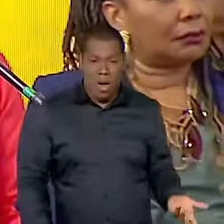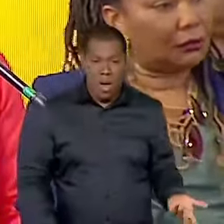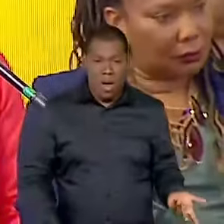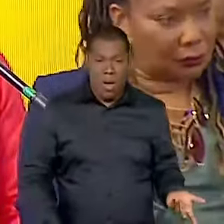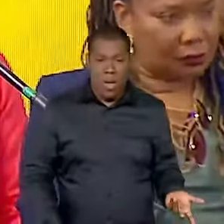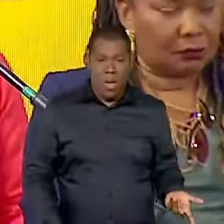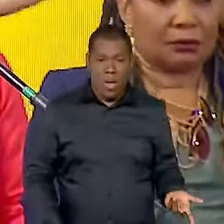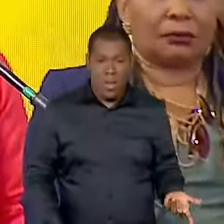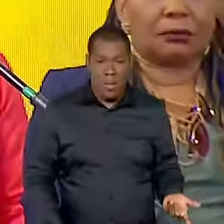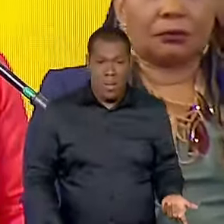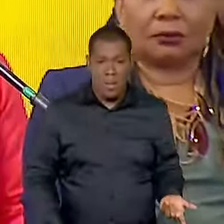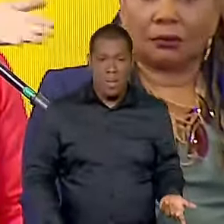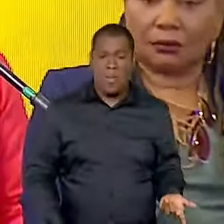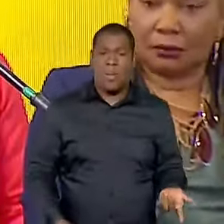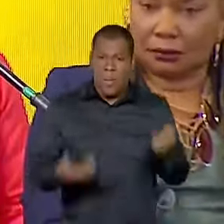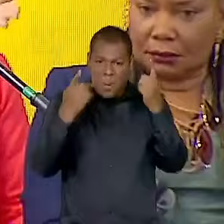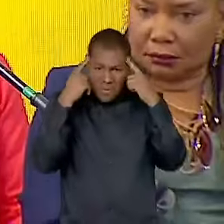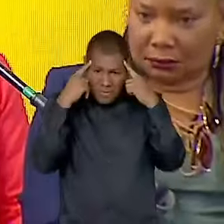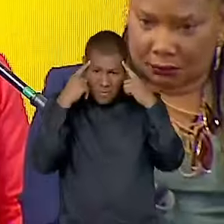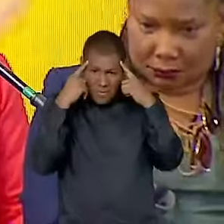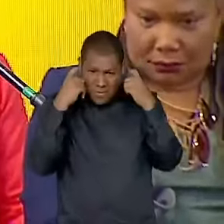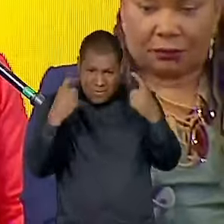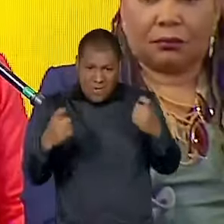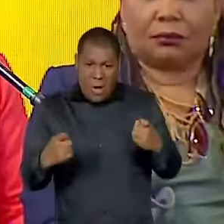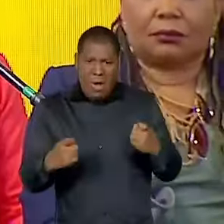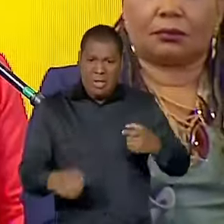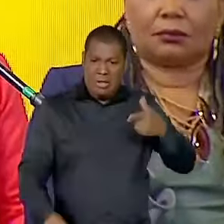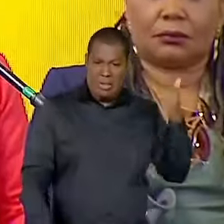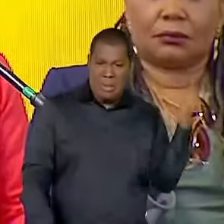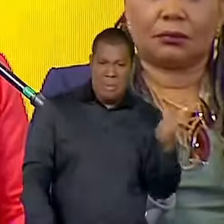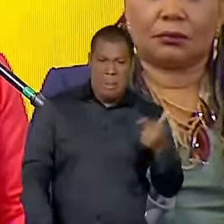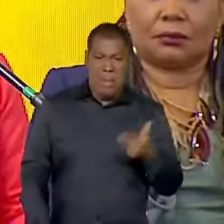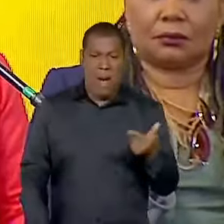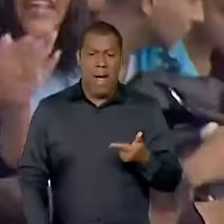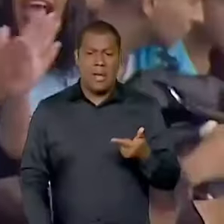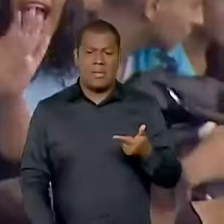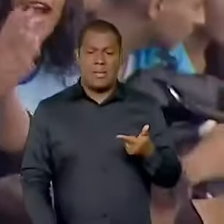que as balas perdidas sempre encontrem o corpo negro.